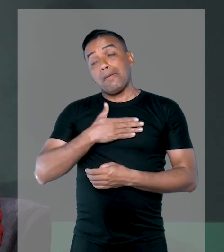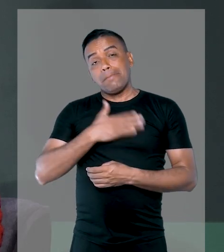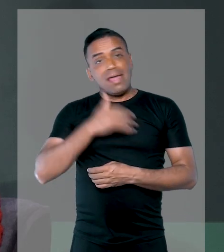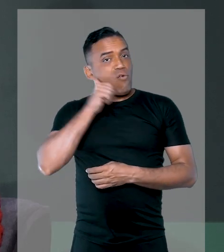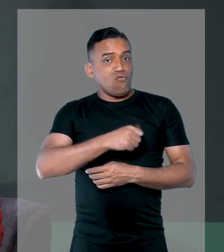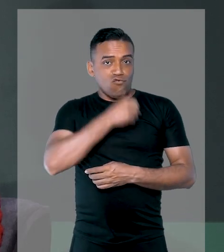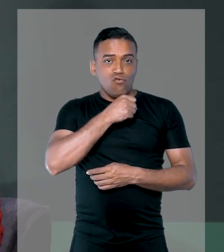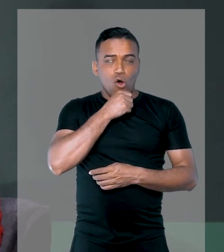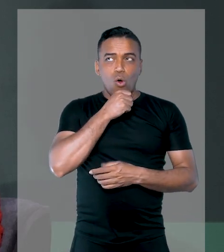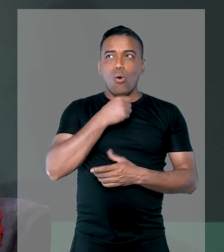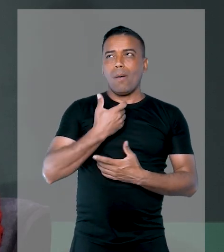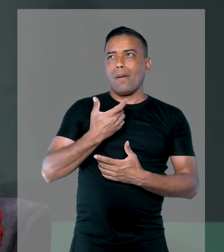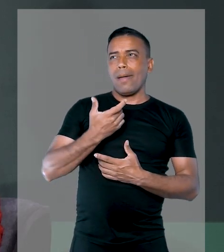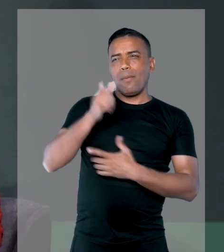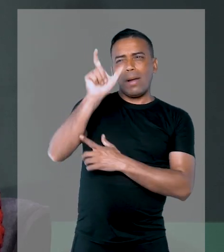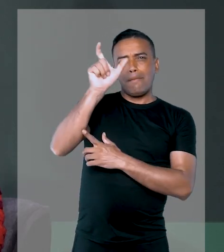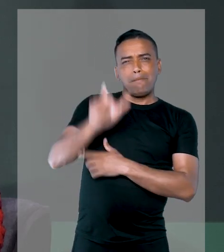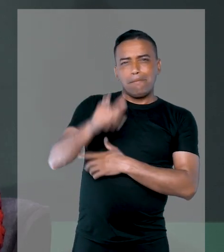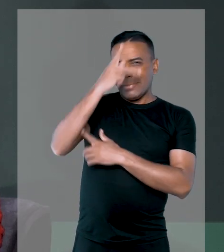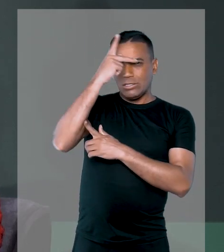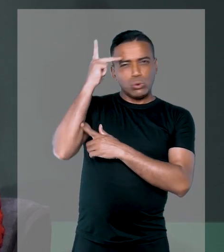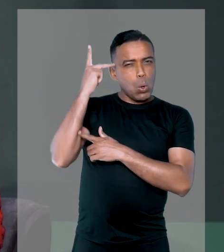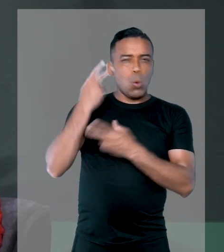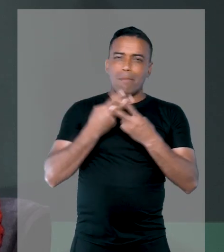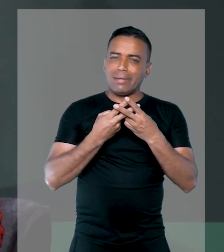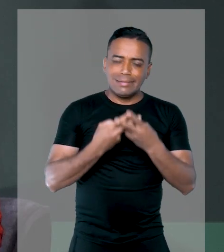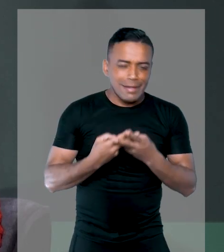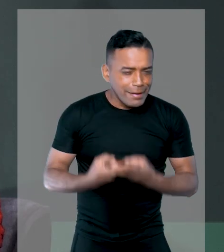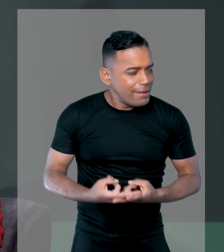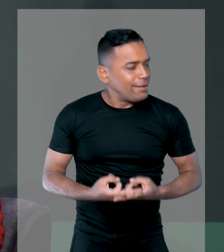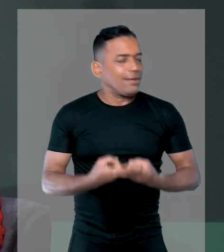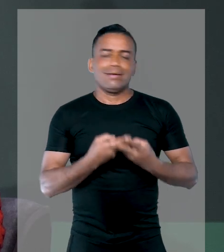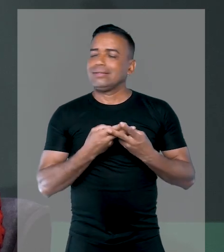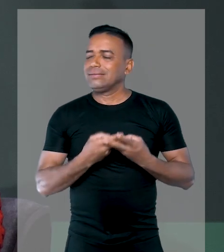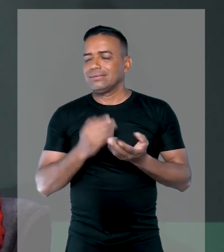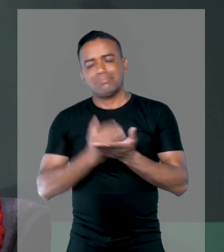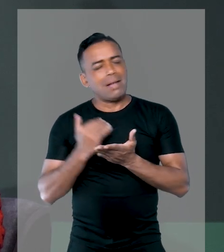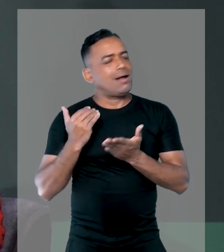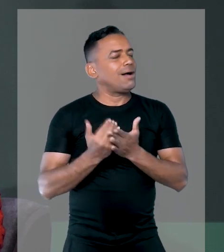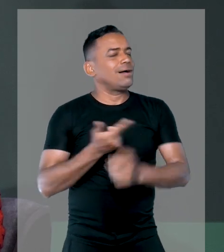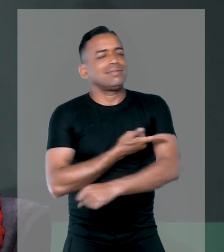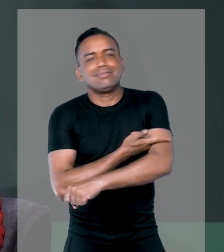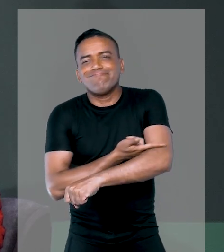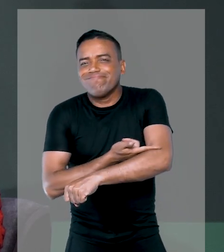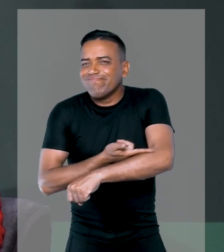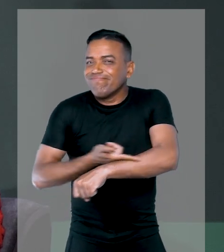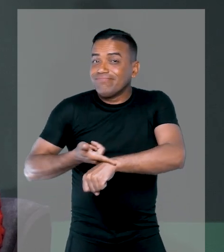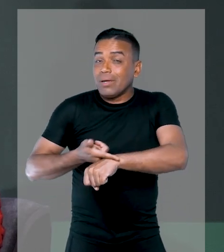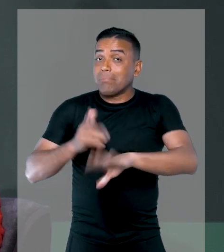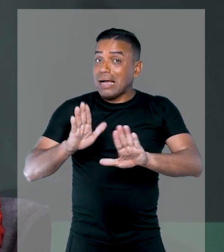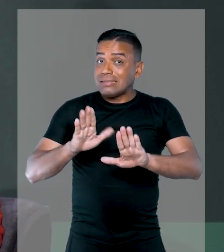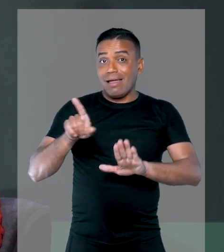pessoa que ela é muito paciente, muito delicada, mas ela é uma pessoa que não é muito